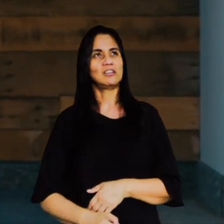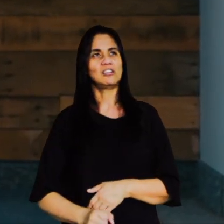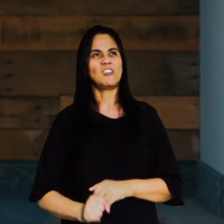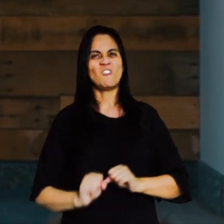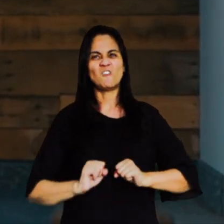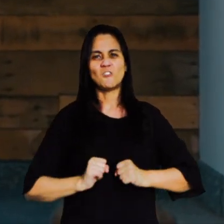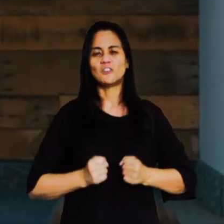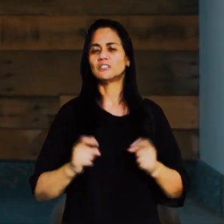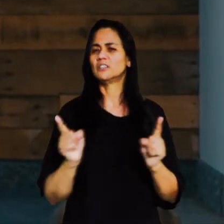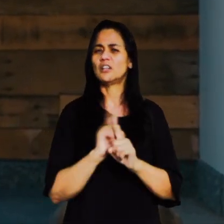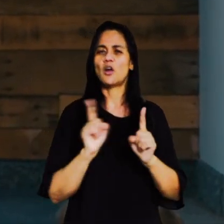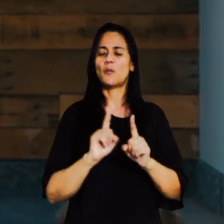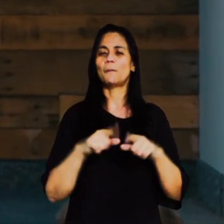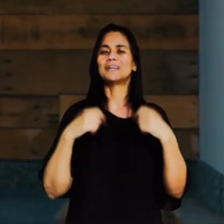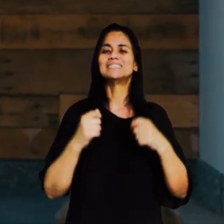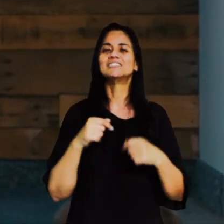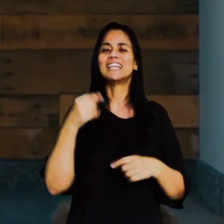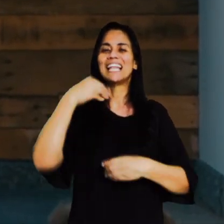Tem que ter um desejo.